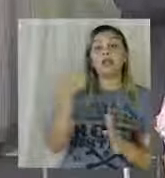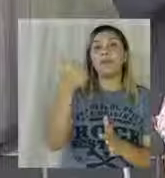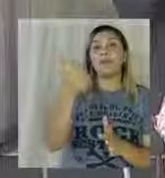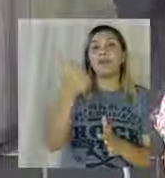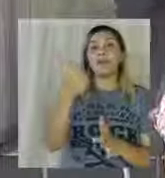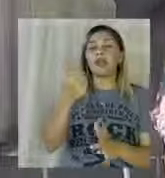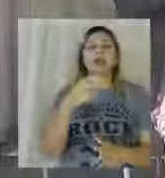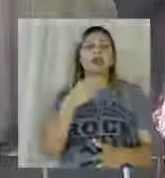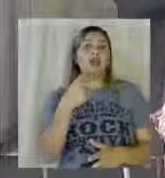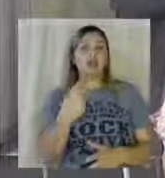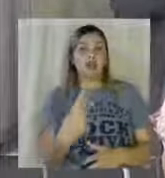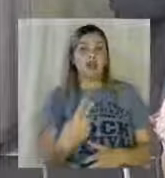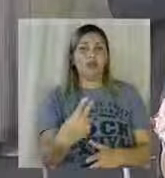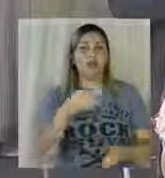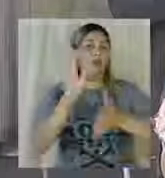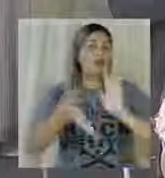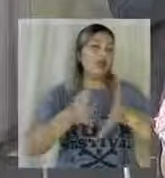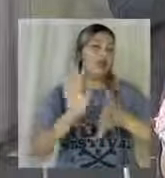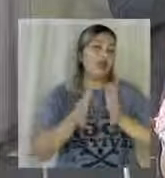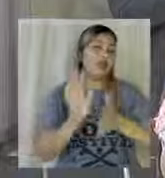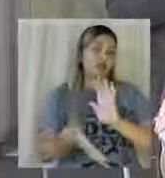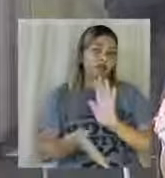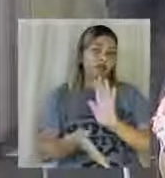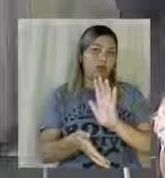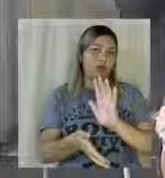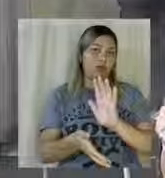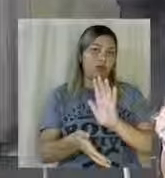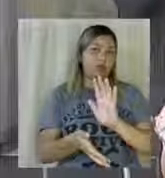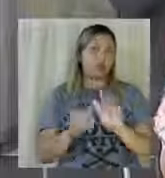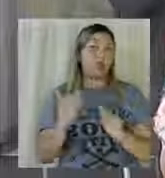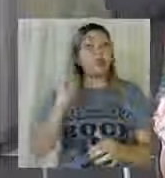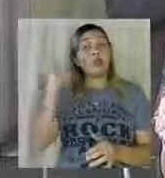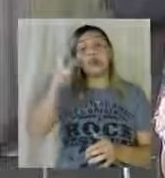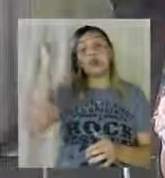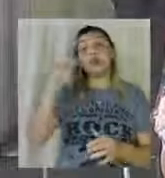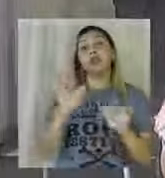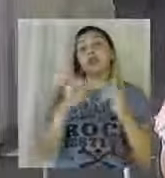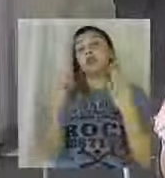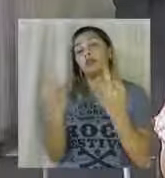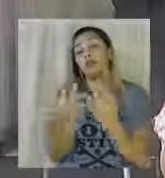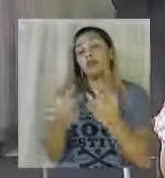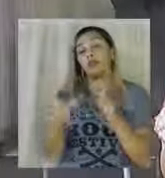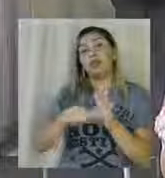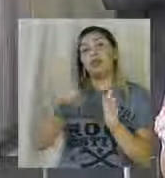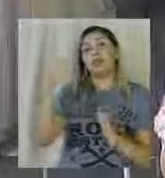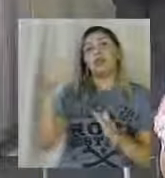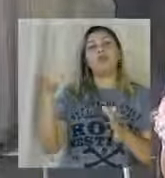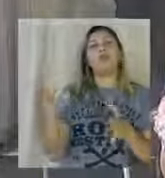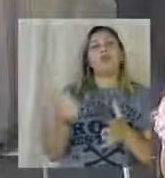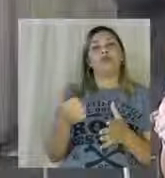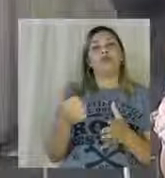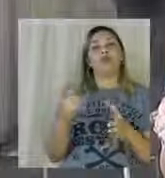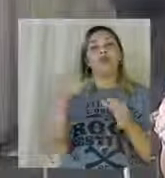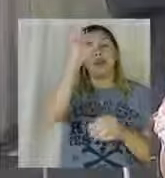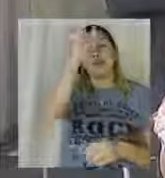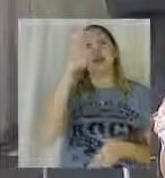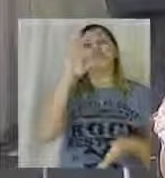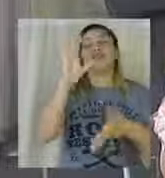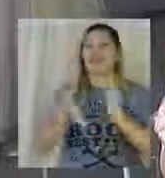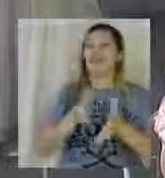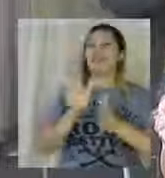dele é a Libras. Então, é importante a família, em primeiro lugar, aprender